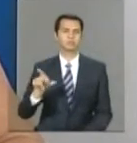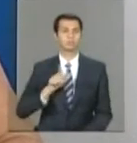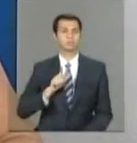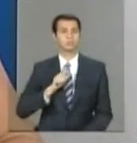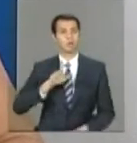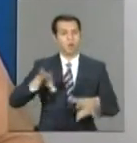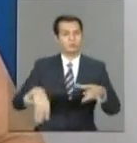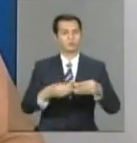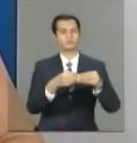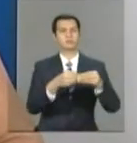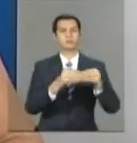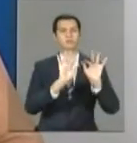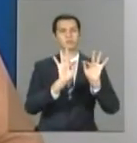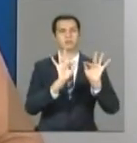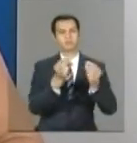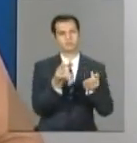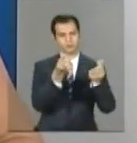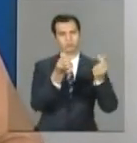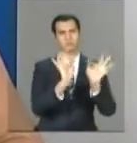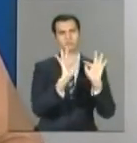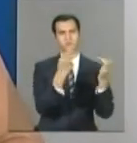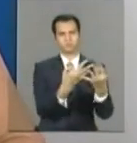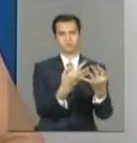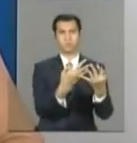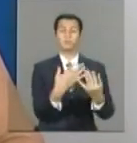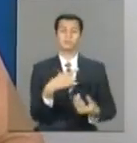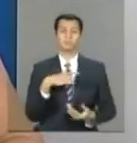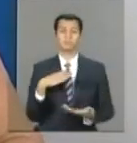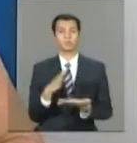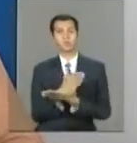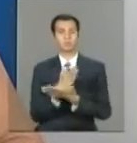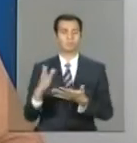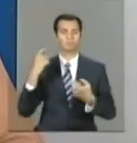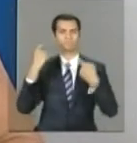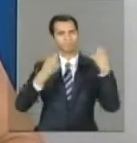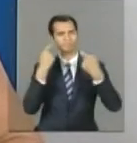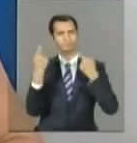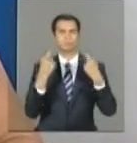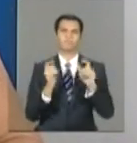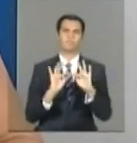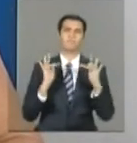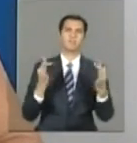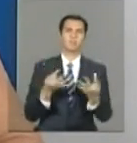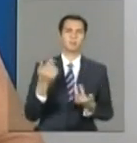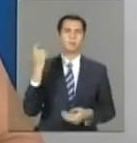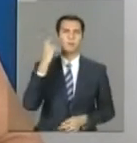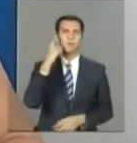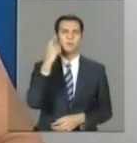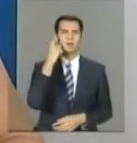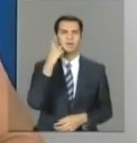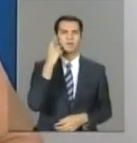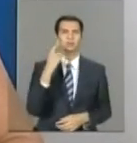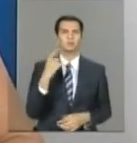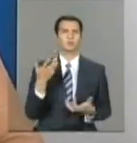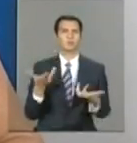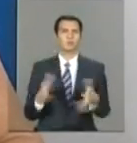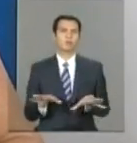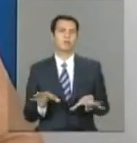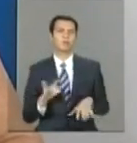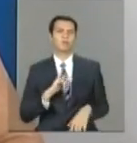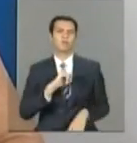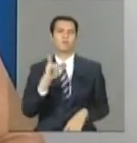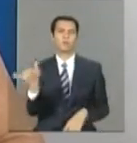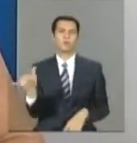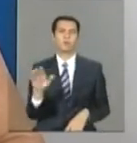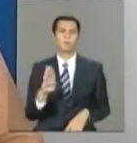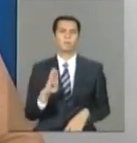da família. Então, existe uma tendência, uma preocupação dos municípios em não informar esse benefício, porque eles